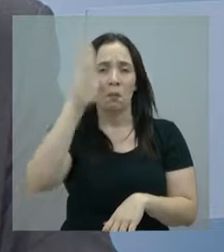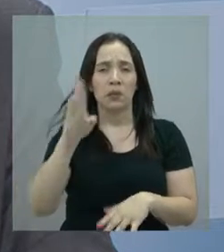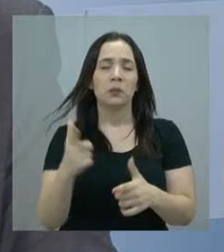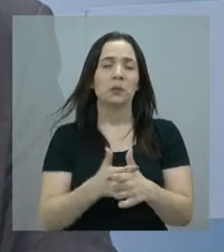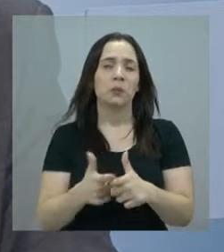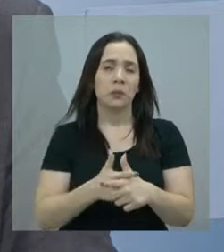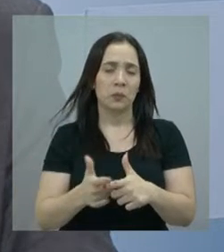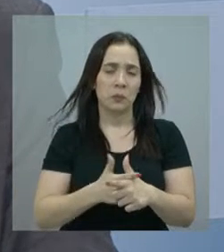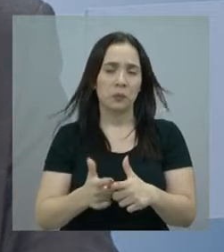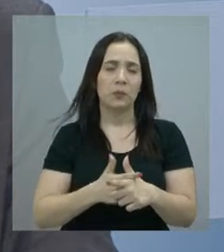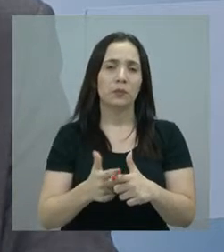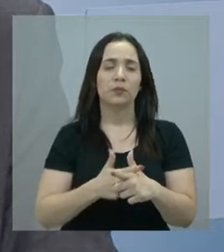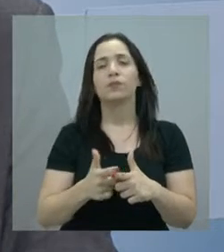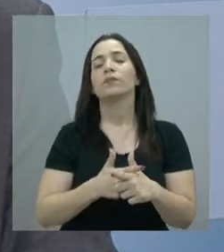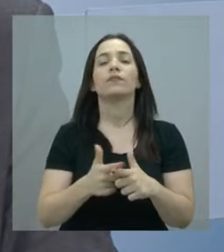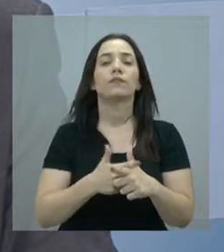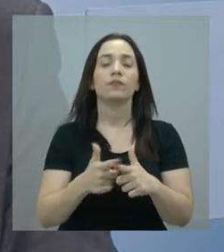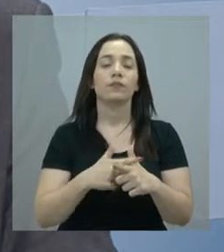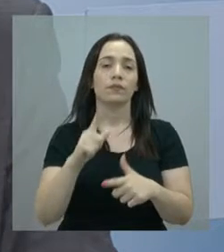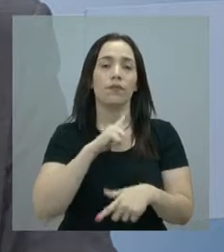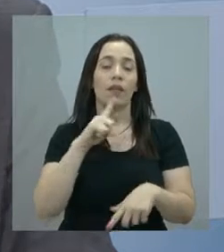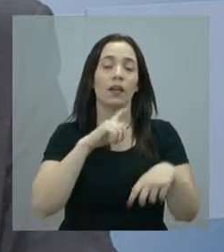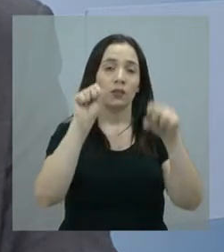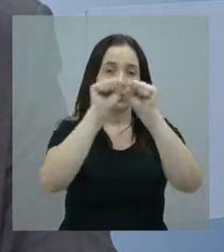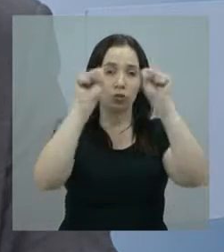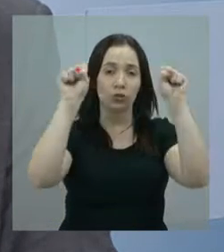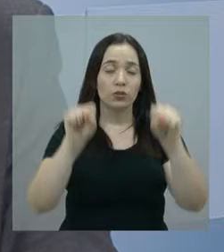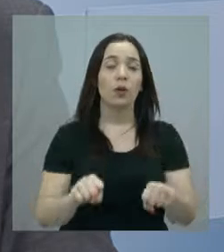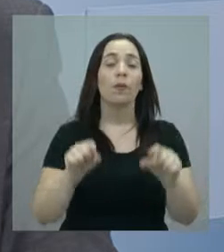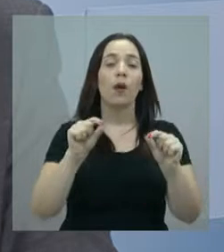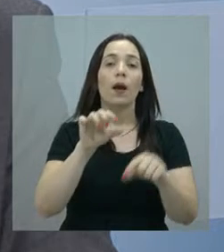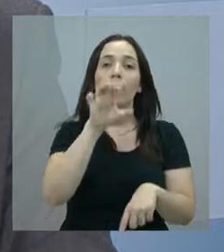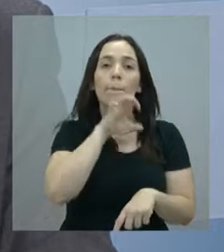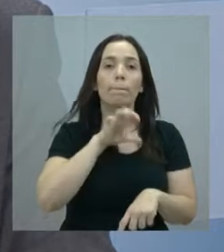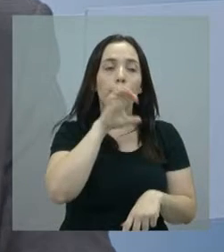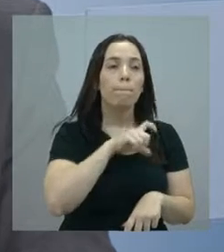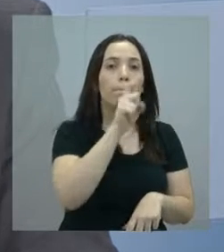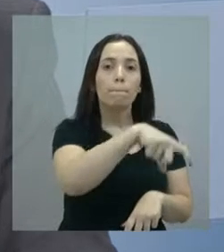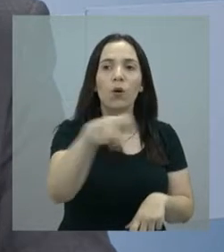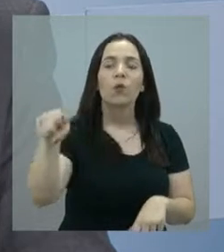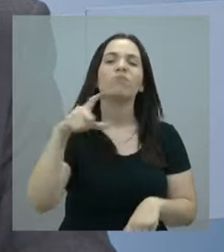A gente tem um sistema tributário